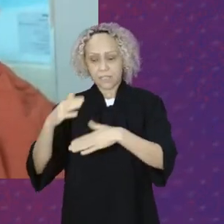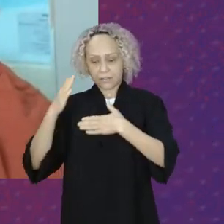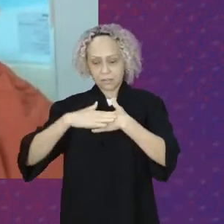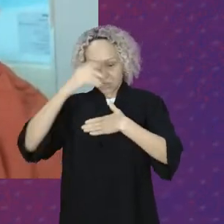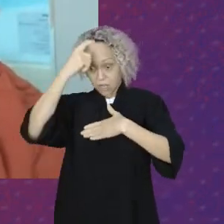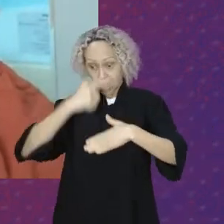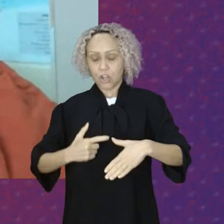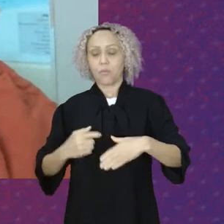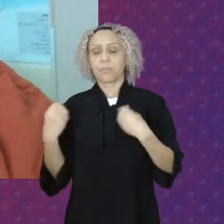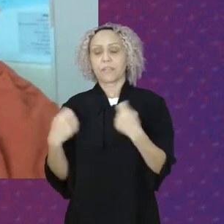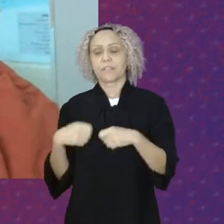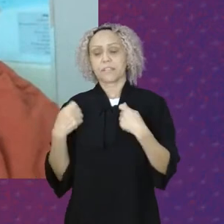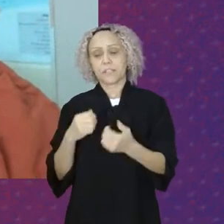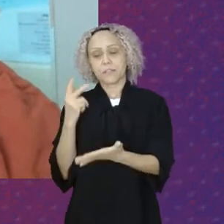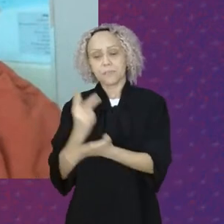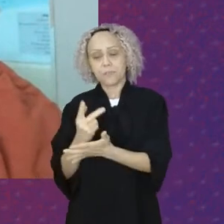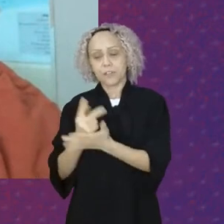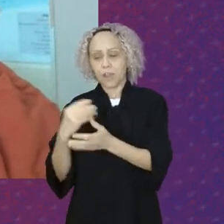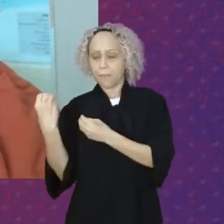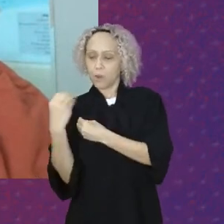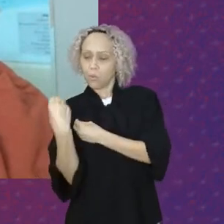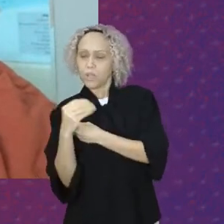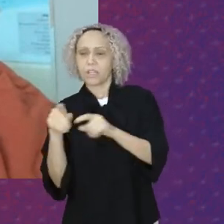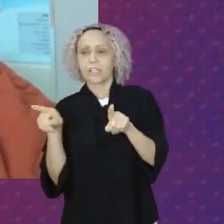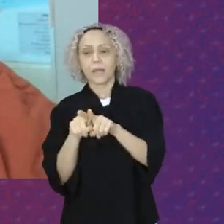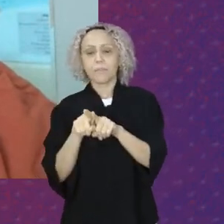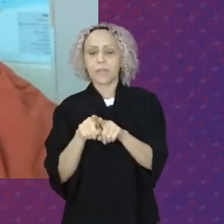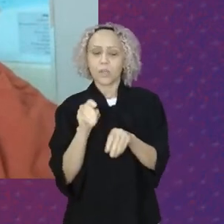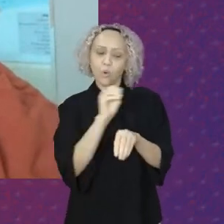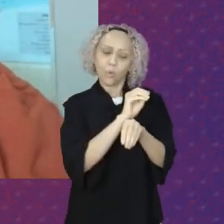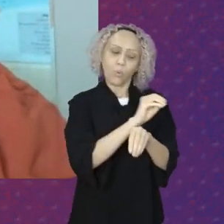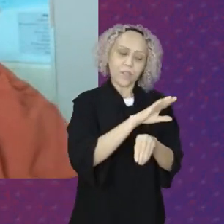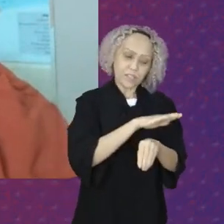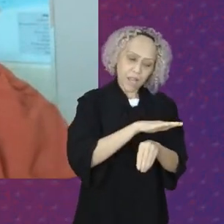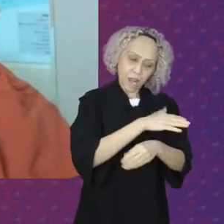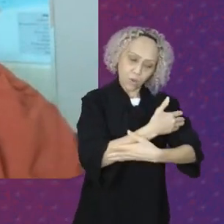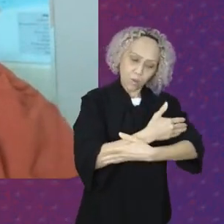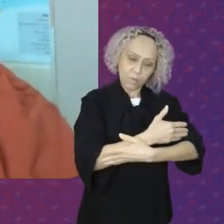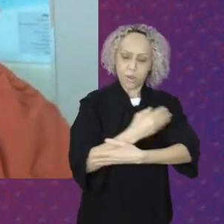me fez descobrir que eu não poderia me anular,